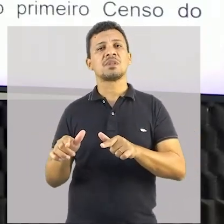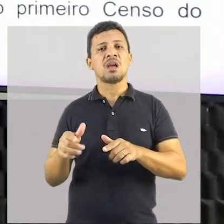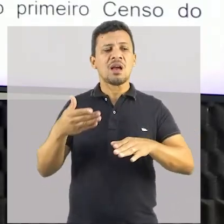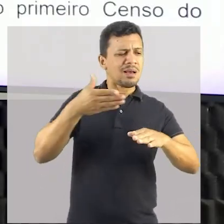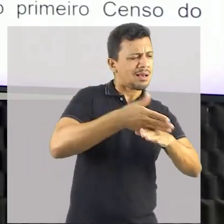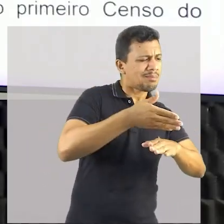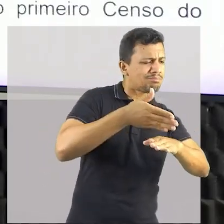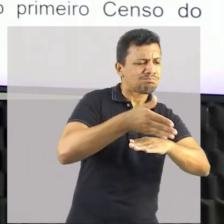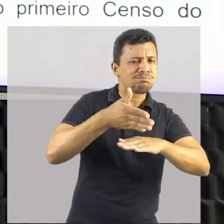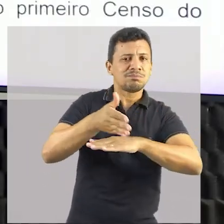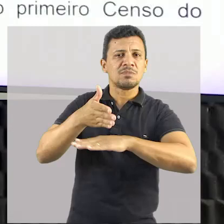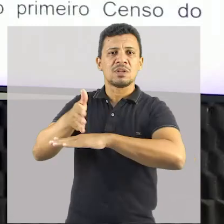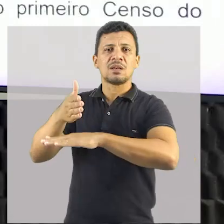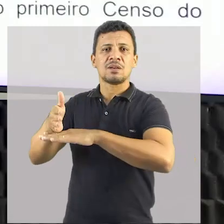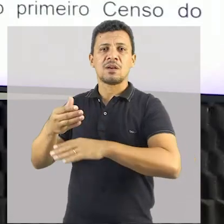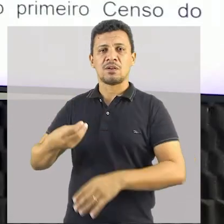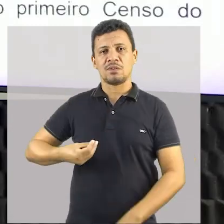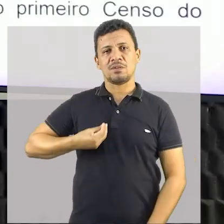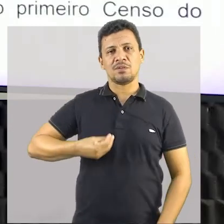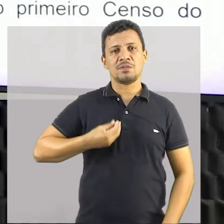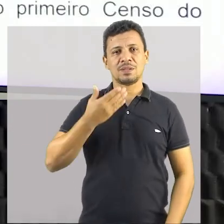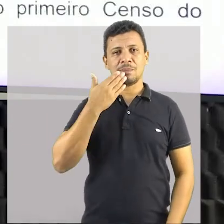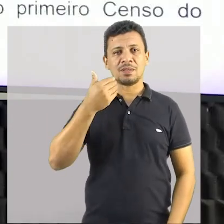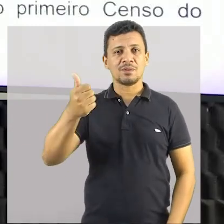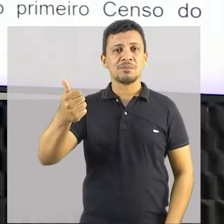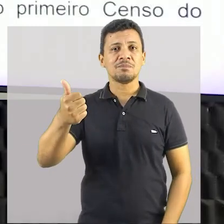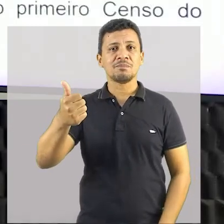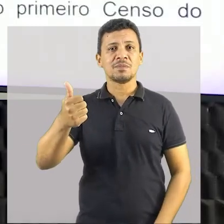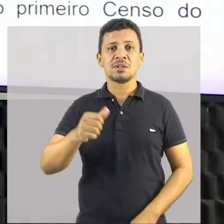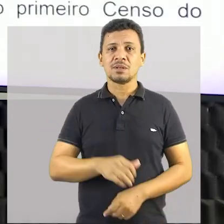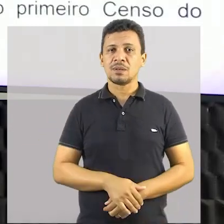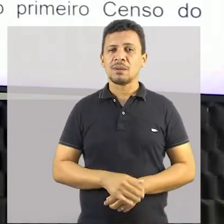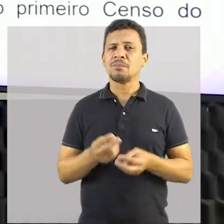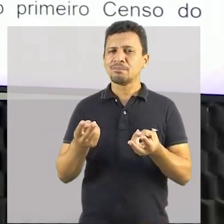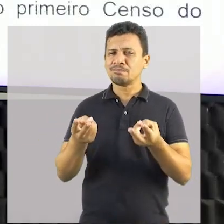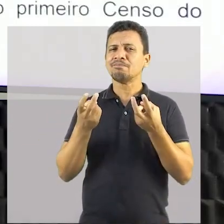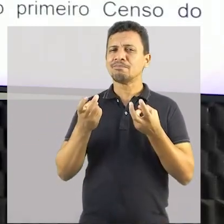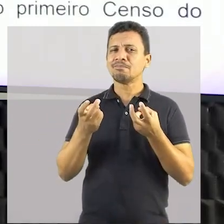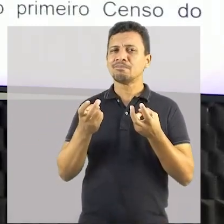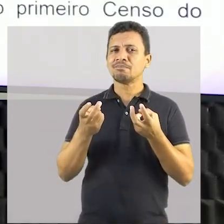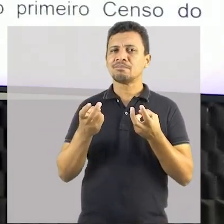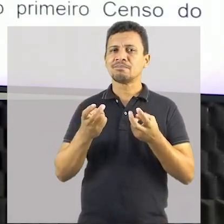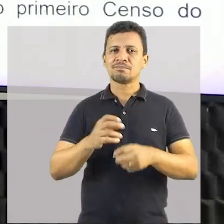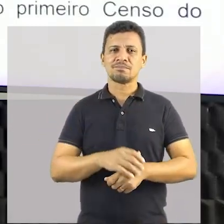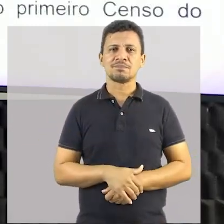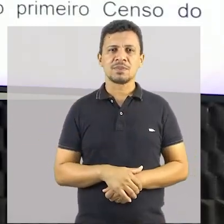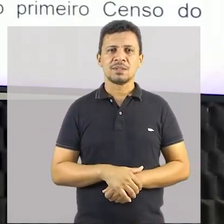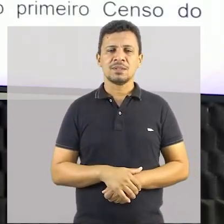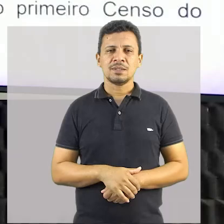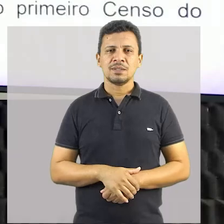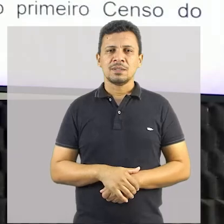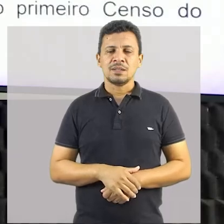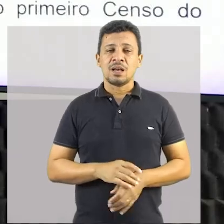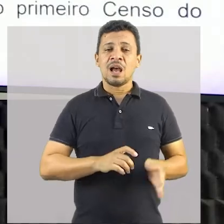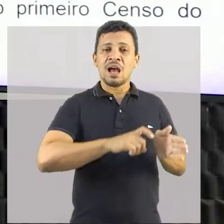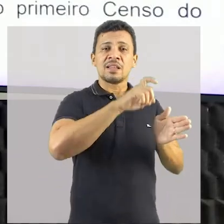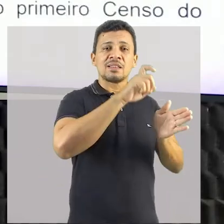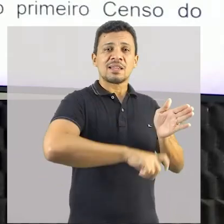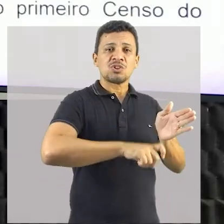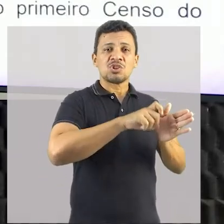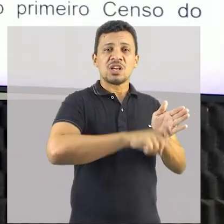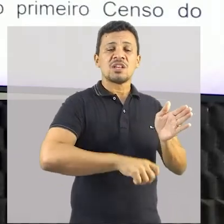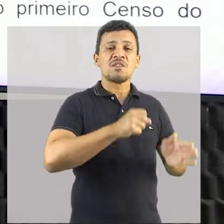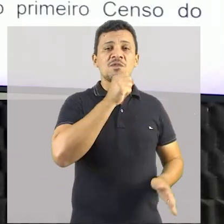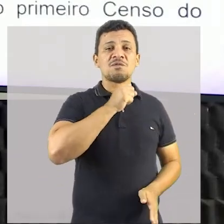acesso a tudo isso que eu citei, melhor a qualidade de vida. Então, só para você ter uma ideia, olha só, Cola aqui em mim. A taxa de envelhecimento